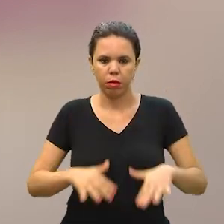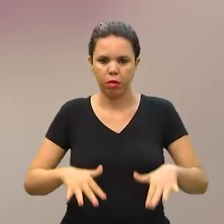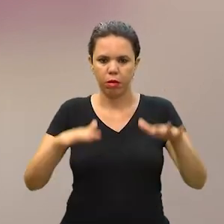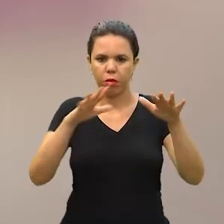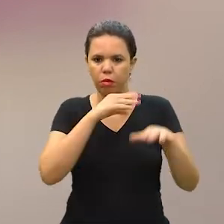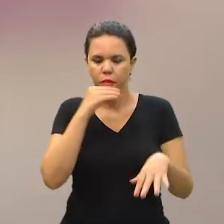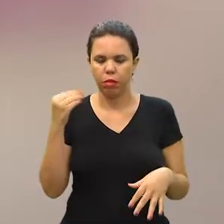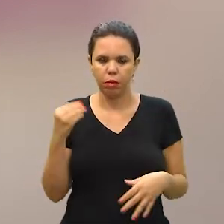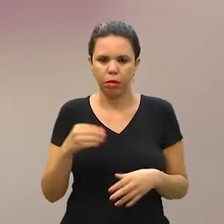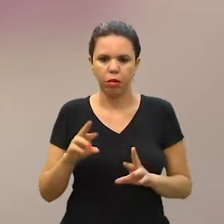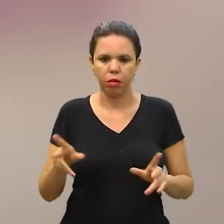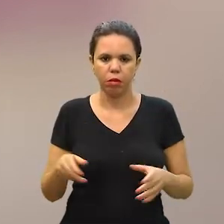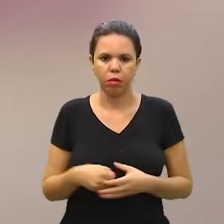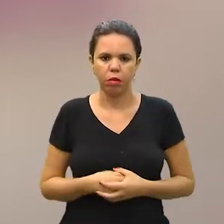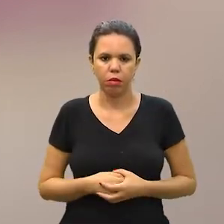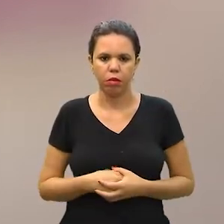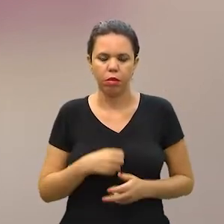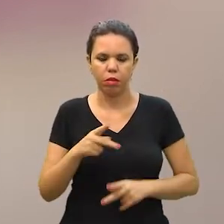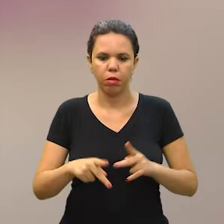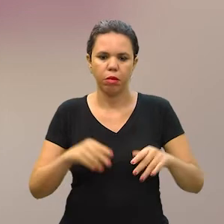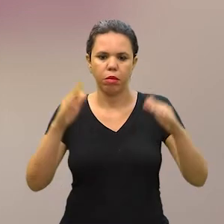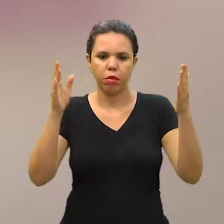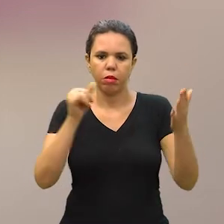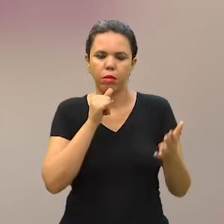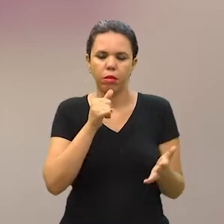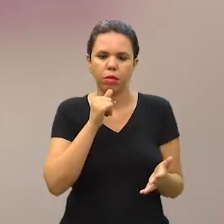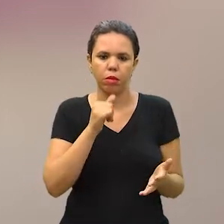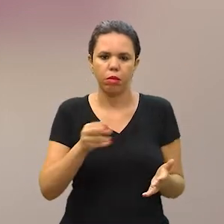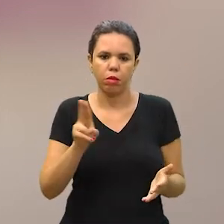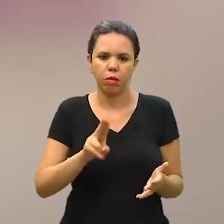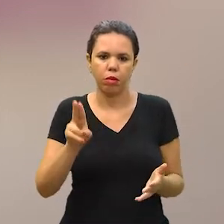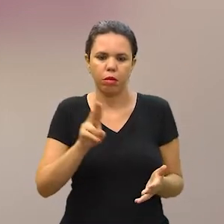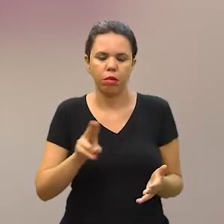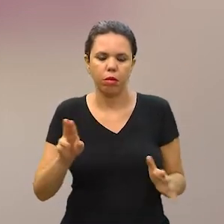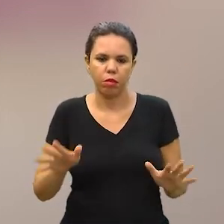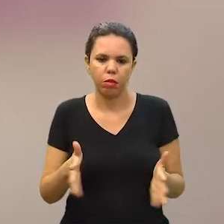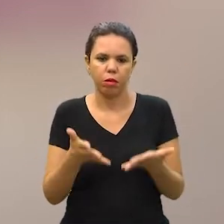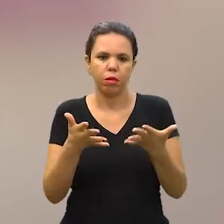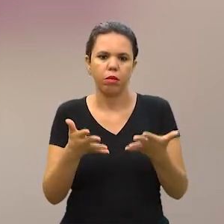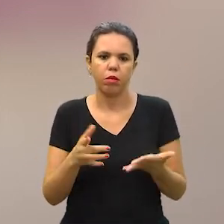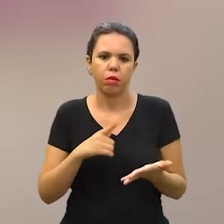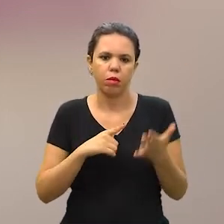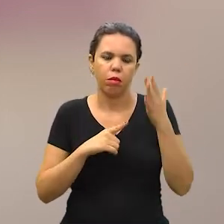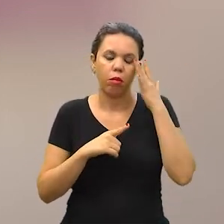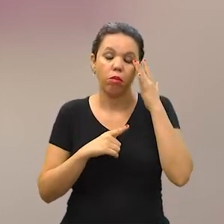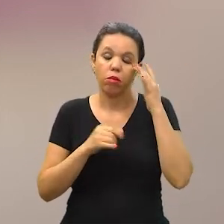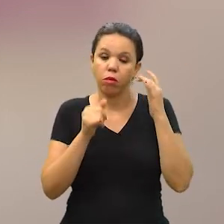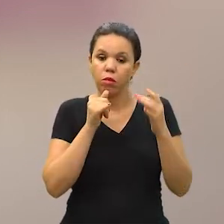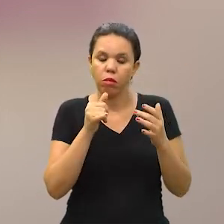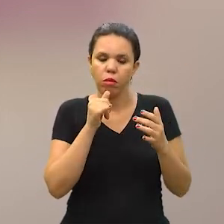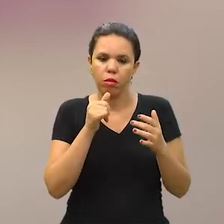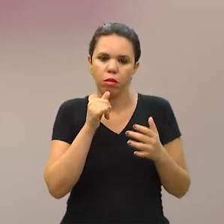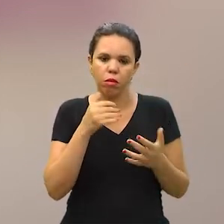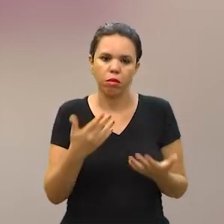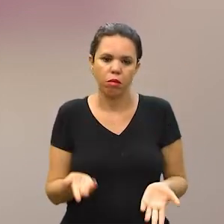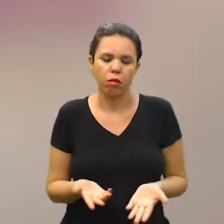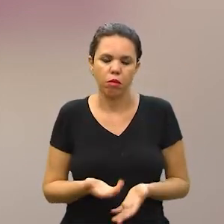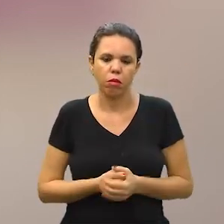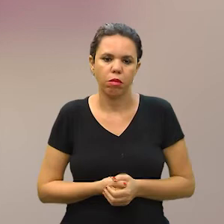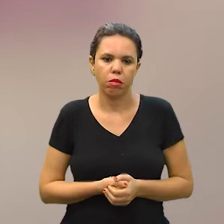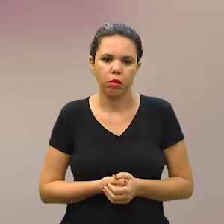e adolescência, né? A diferença é que no adulto, por exemplo, nós usamos psicoestimulantes, mas nós temos, por exemplo, o Venvanse,